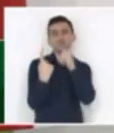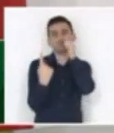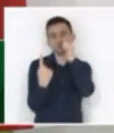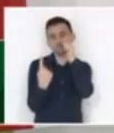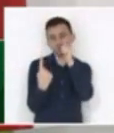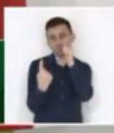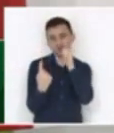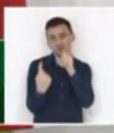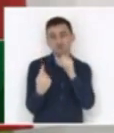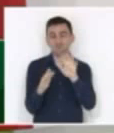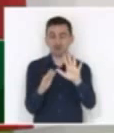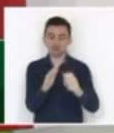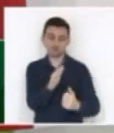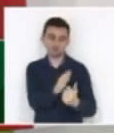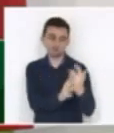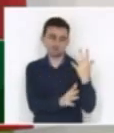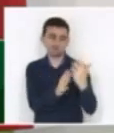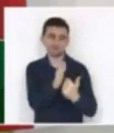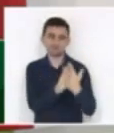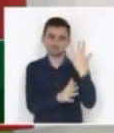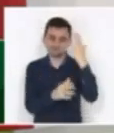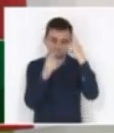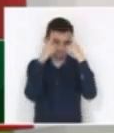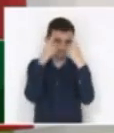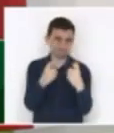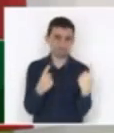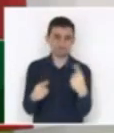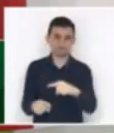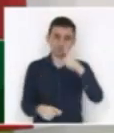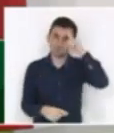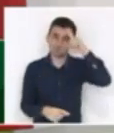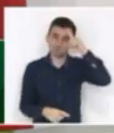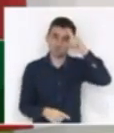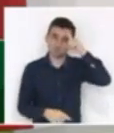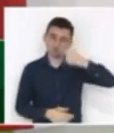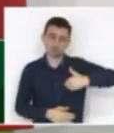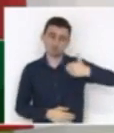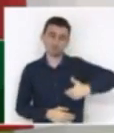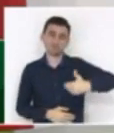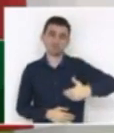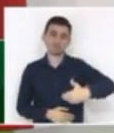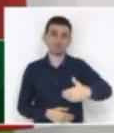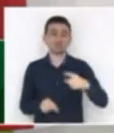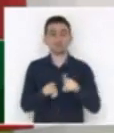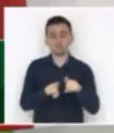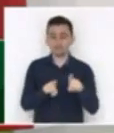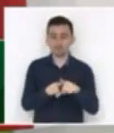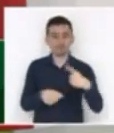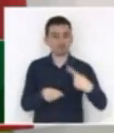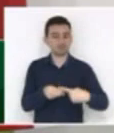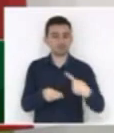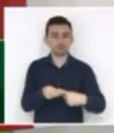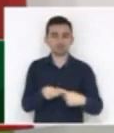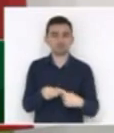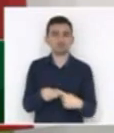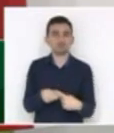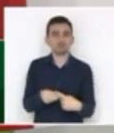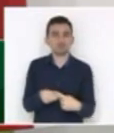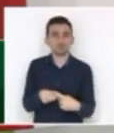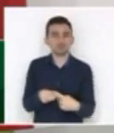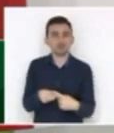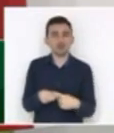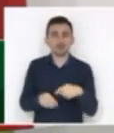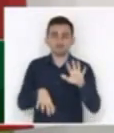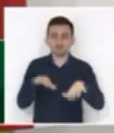violência contra a mulher que são cotidianos no campo e também na cidade, que ainda são cobertos por